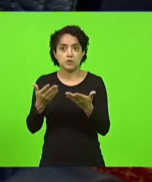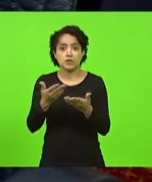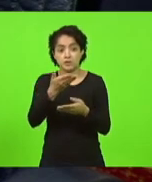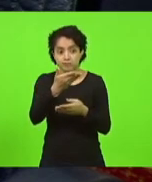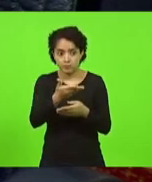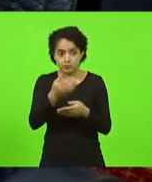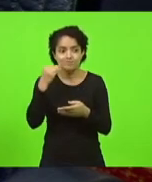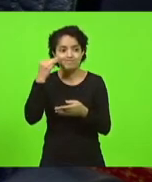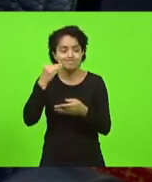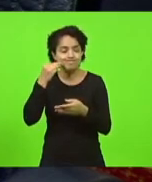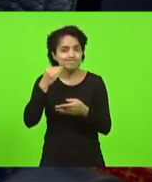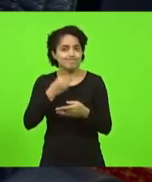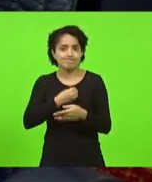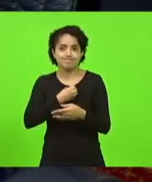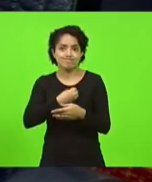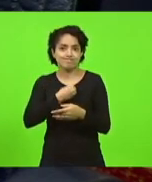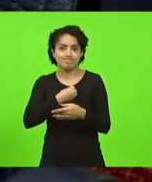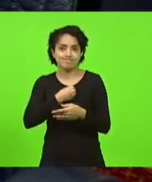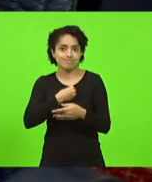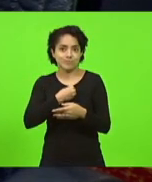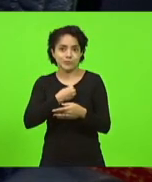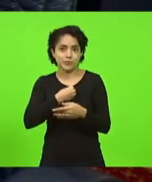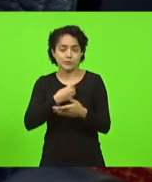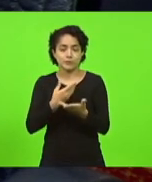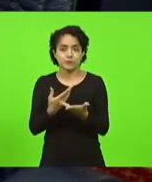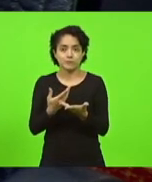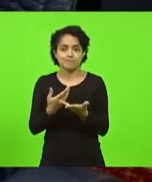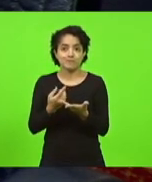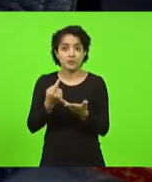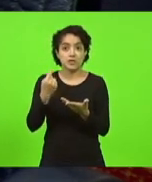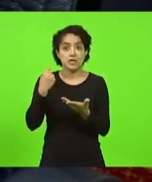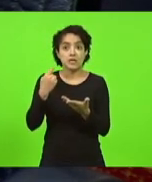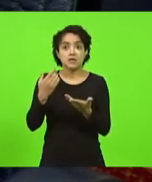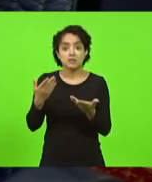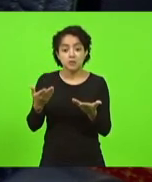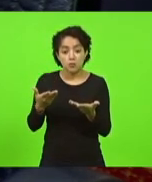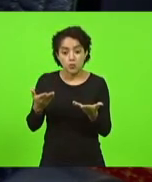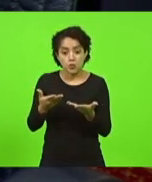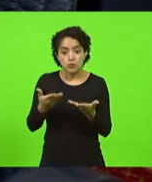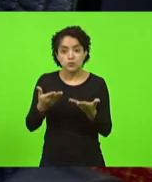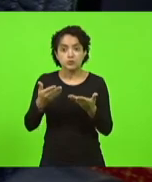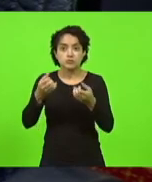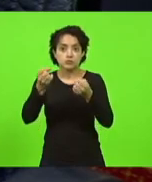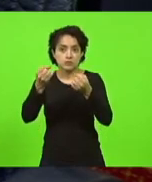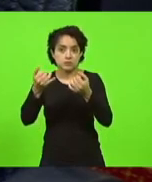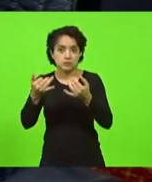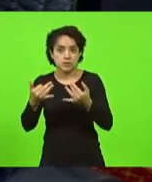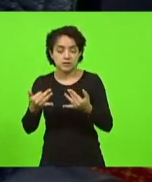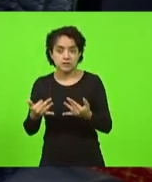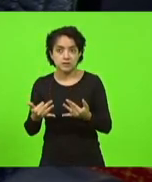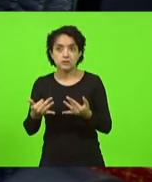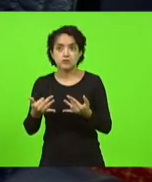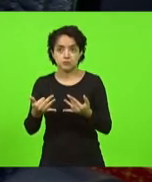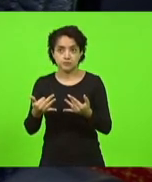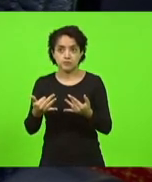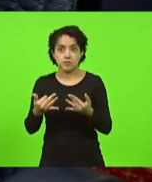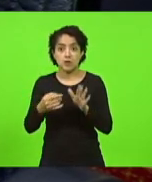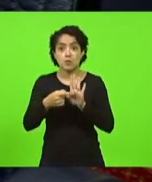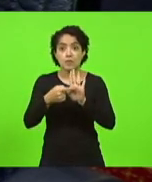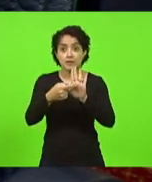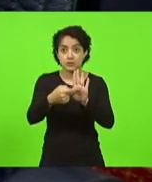estava presente, que ela foi apreciada. E eu estou trazendo essa questão porque nós fizemos, inclusive, uma indicação